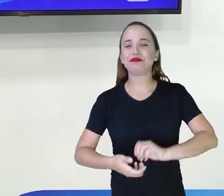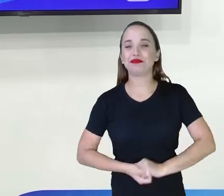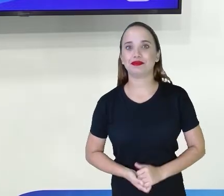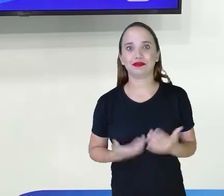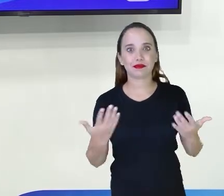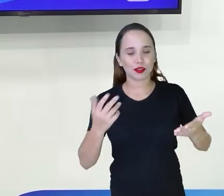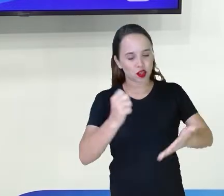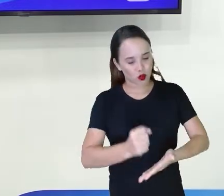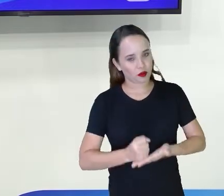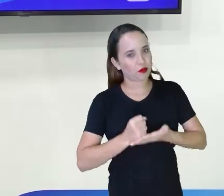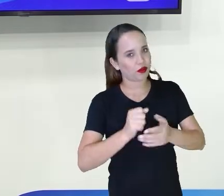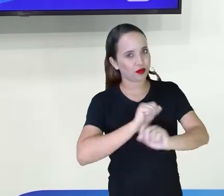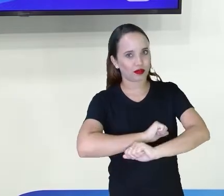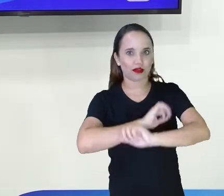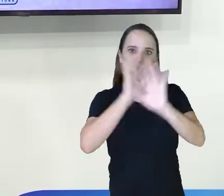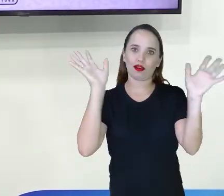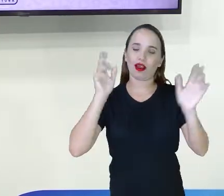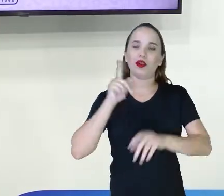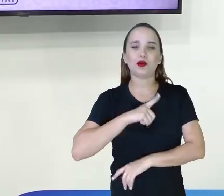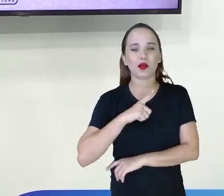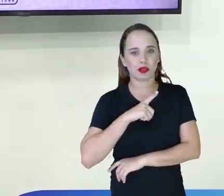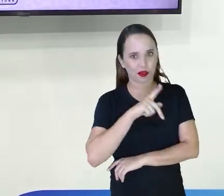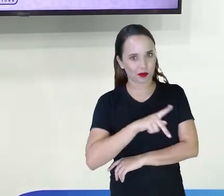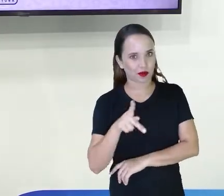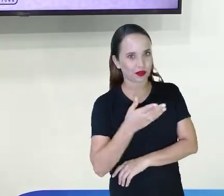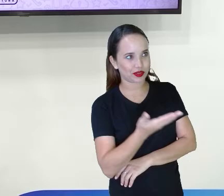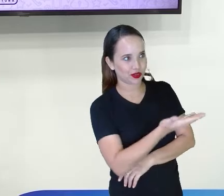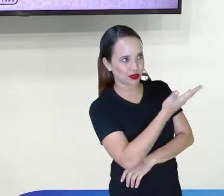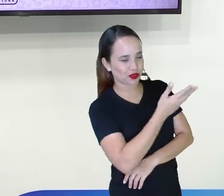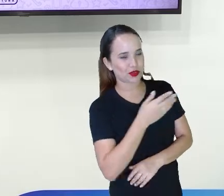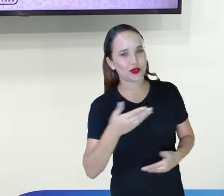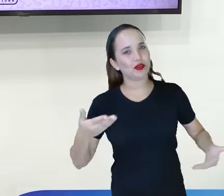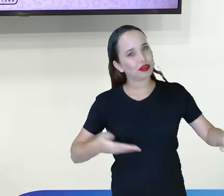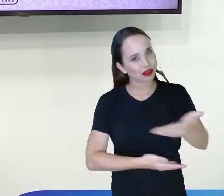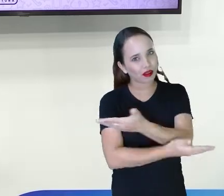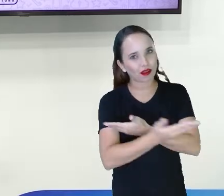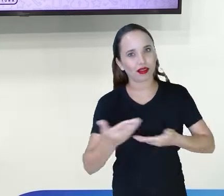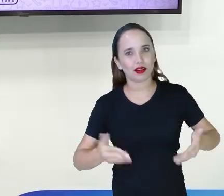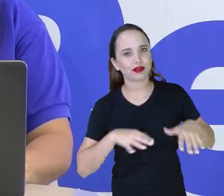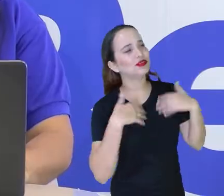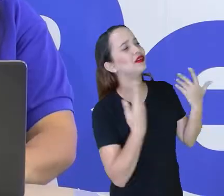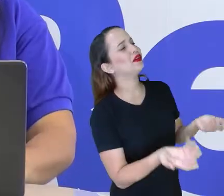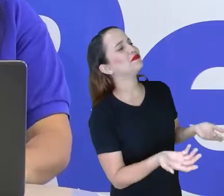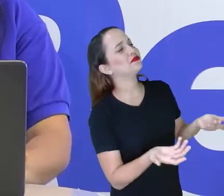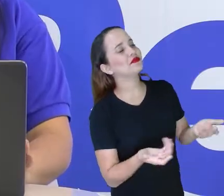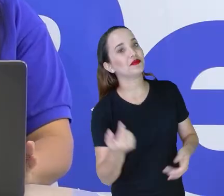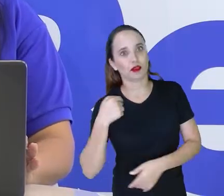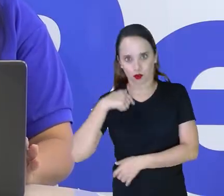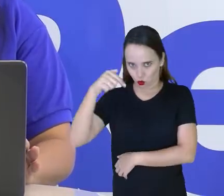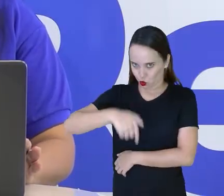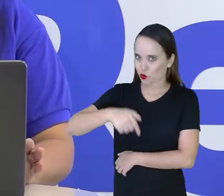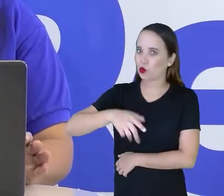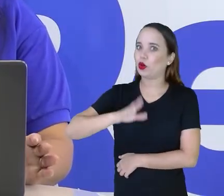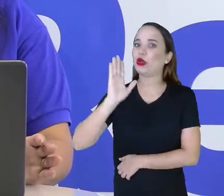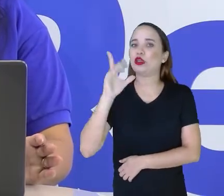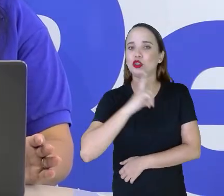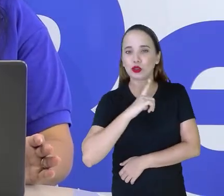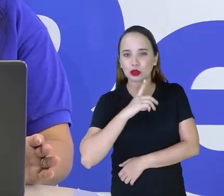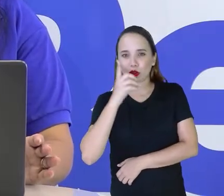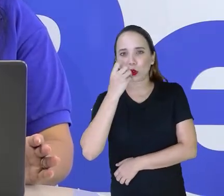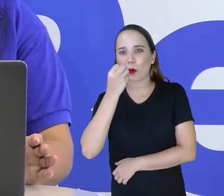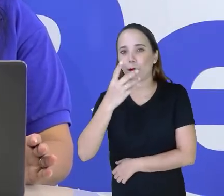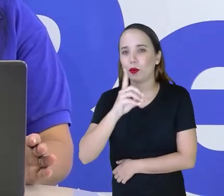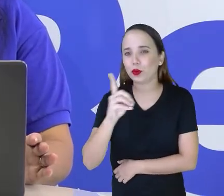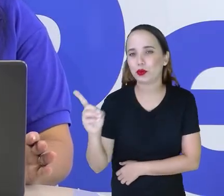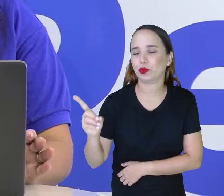ajudar, claro, a professora Abigail está na interação, né? E aí, professora? Estou aqui já tendo um bom dia da Yasmin para